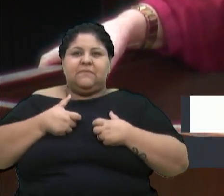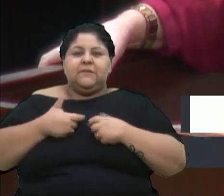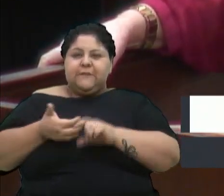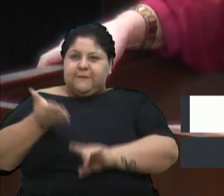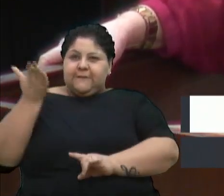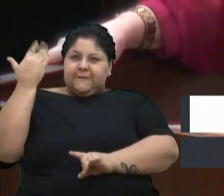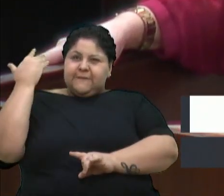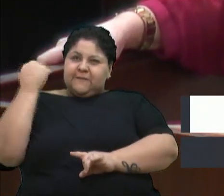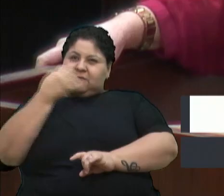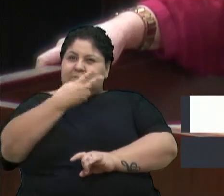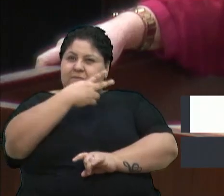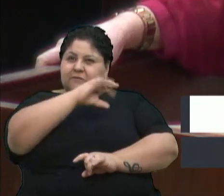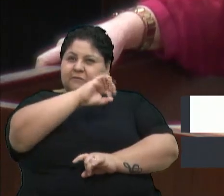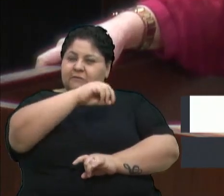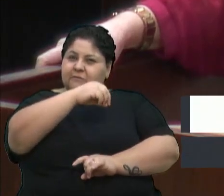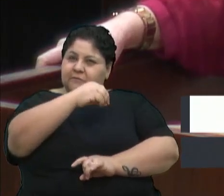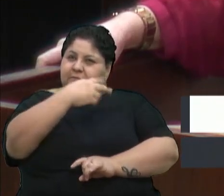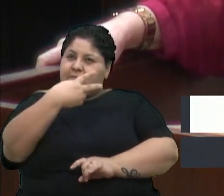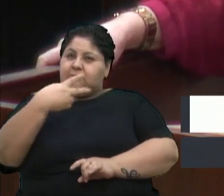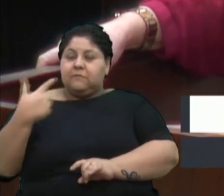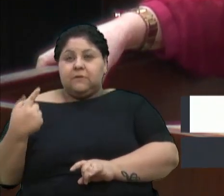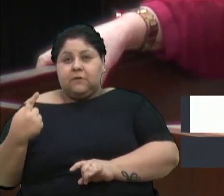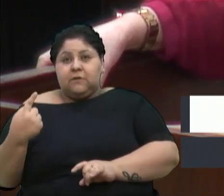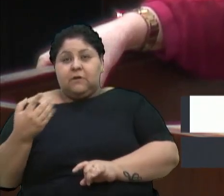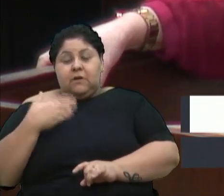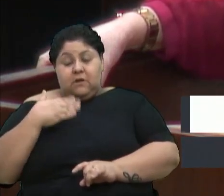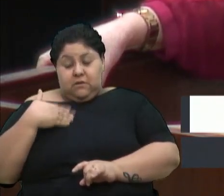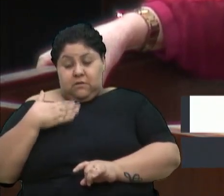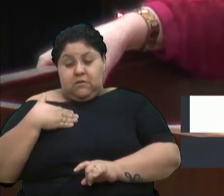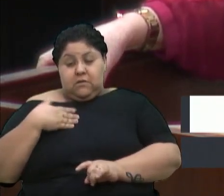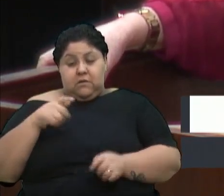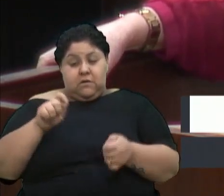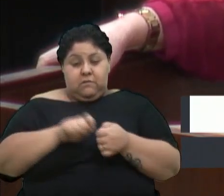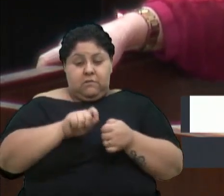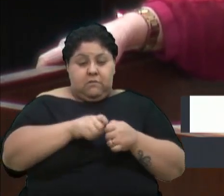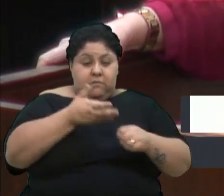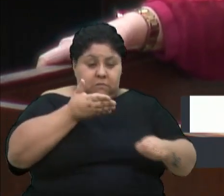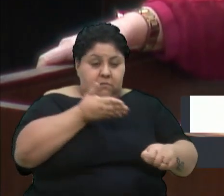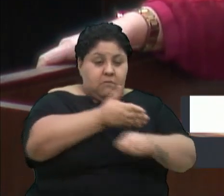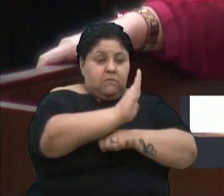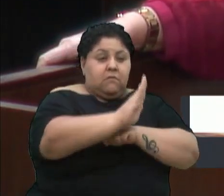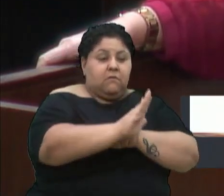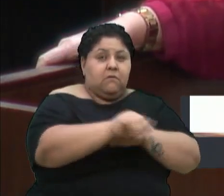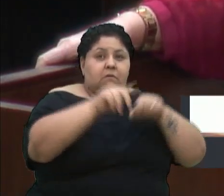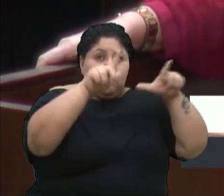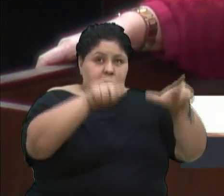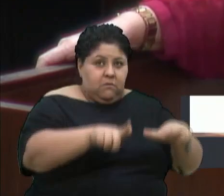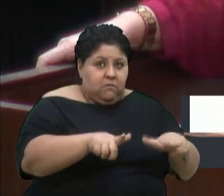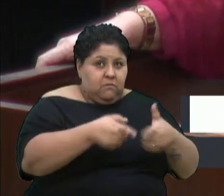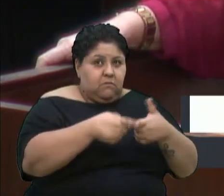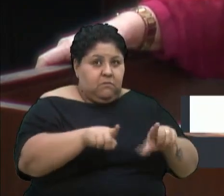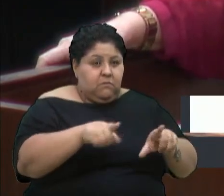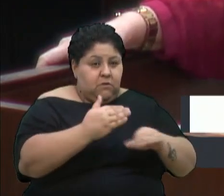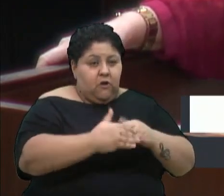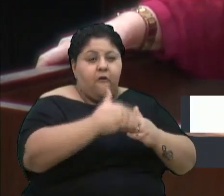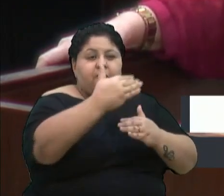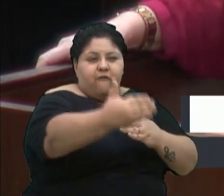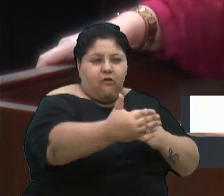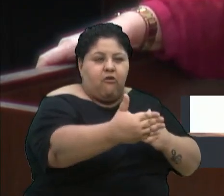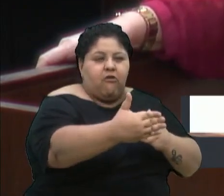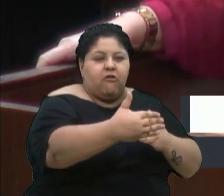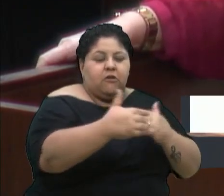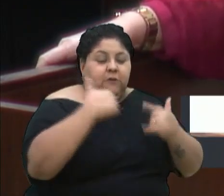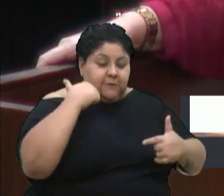desde 2021, às vezes que eu entrei nesse espaço, mas mesmo fora dele,